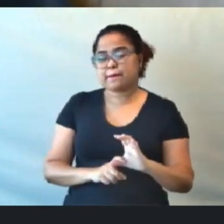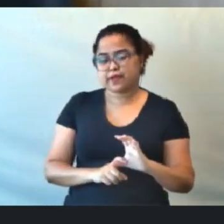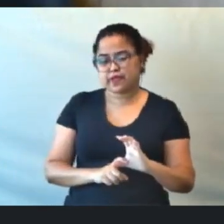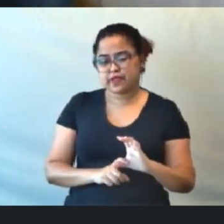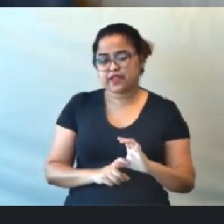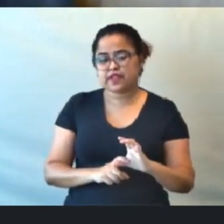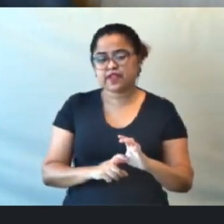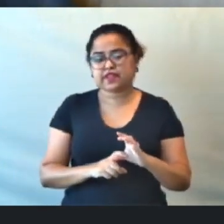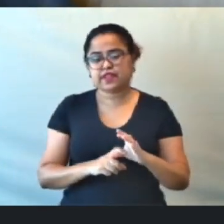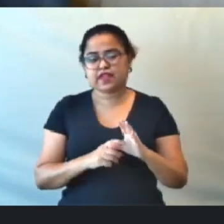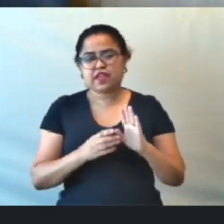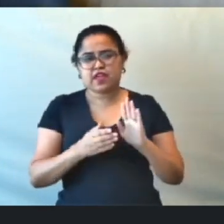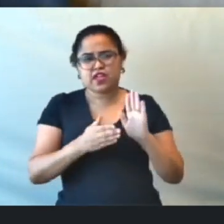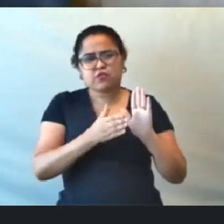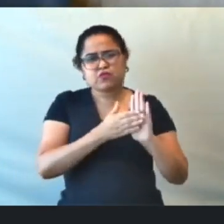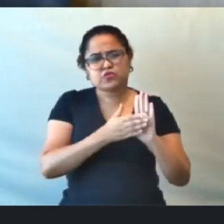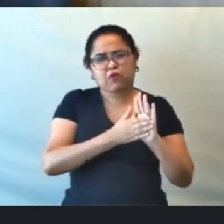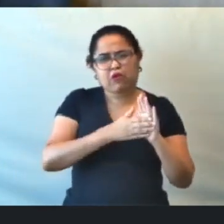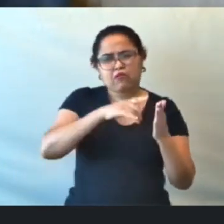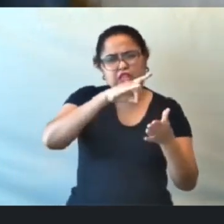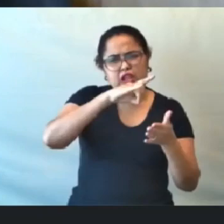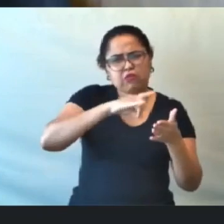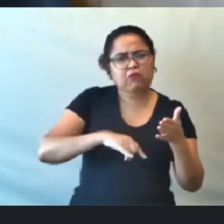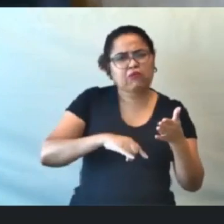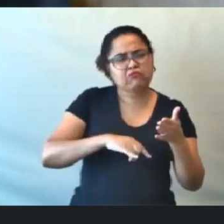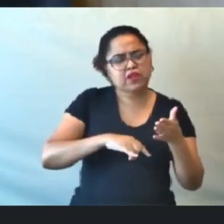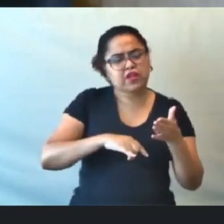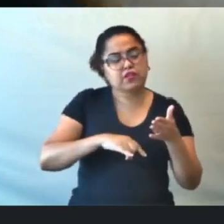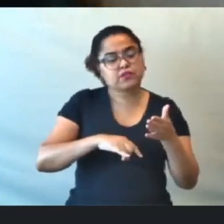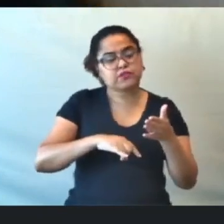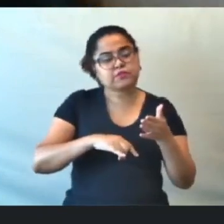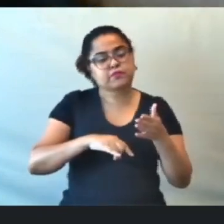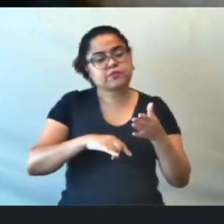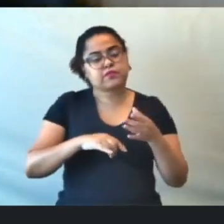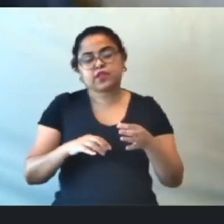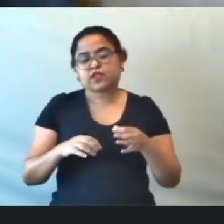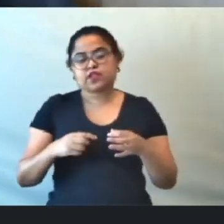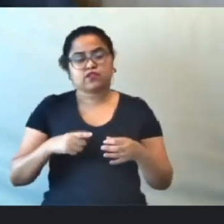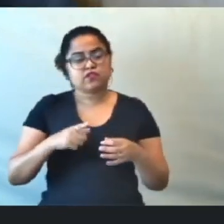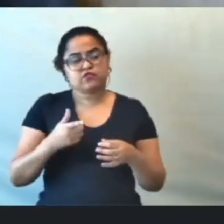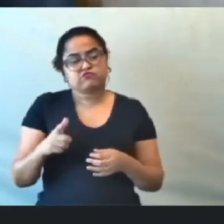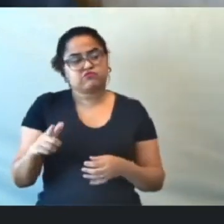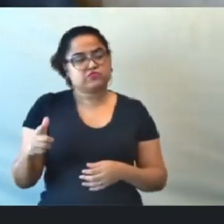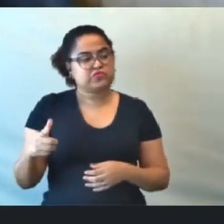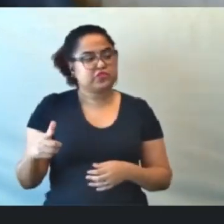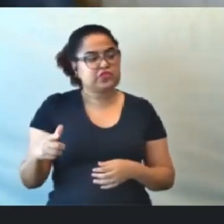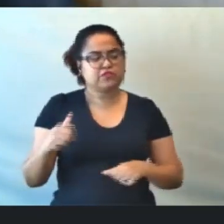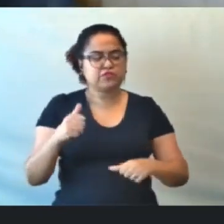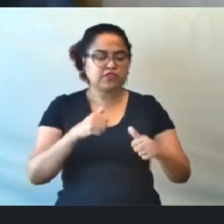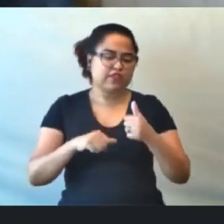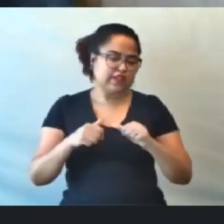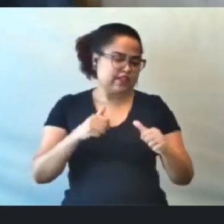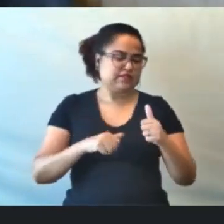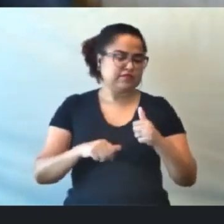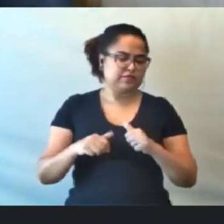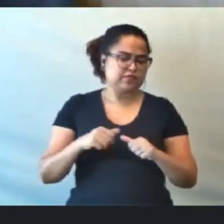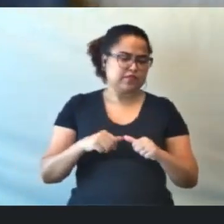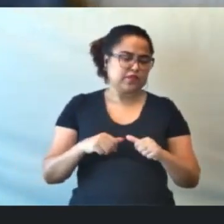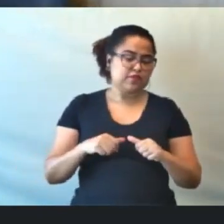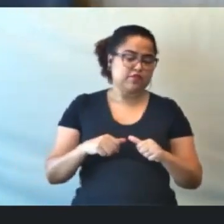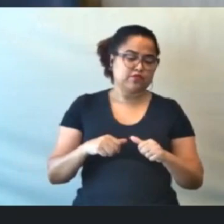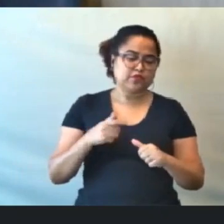nem tínhamos atribuição de avaliar, e, portanto, nós não discutimos essa questão